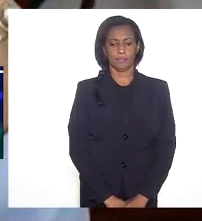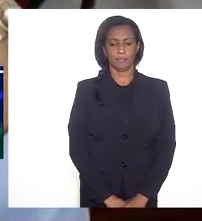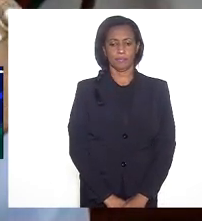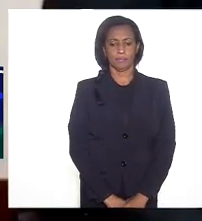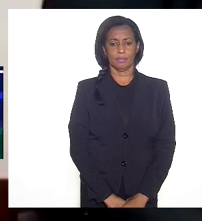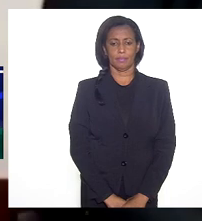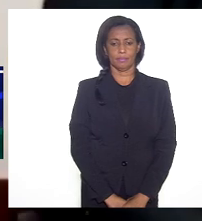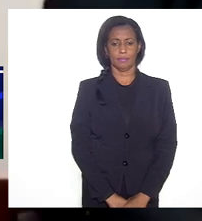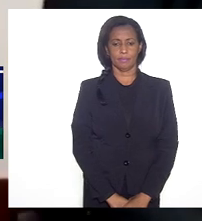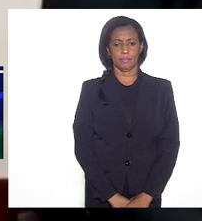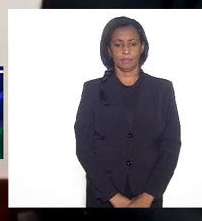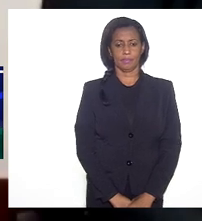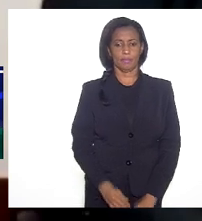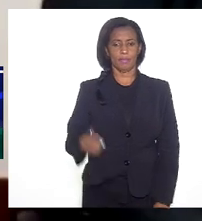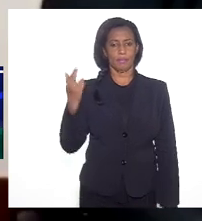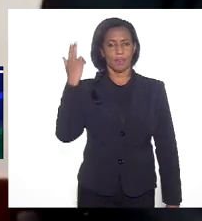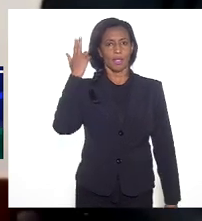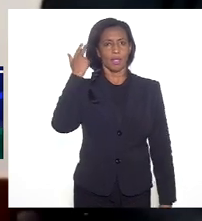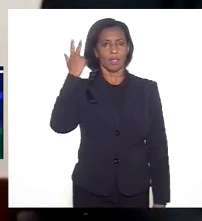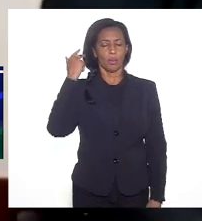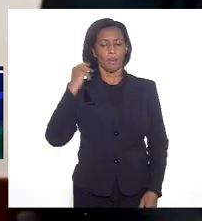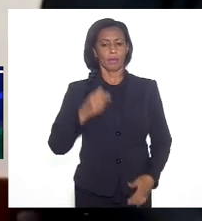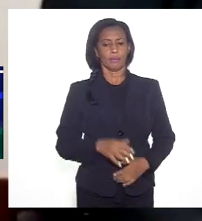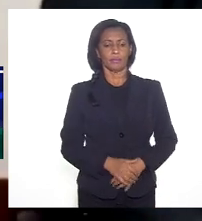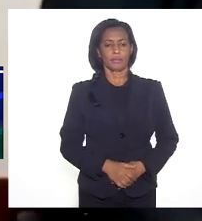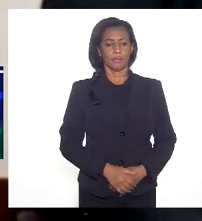deputado tem muitas emendas